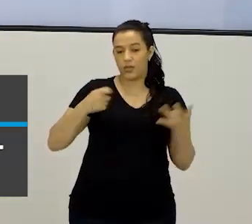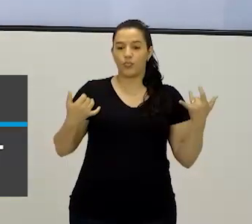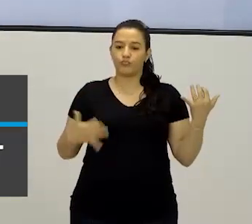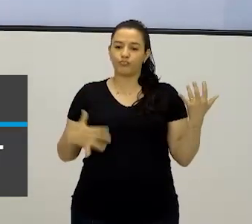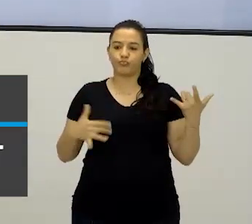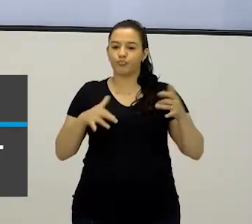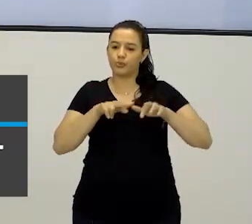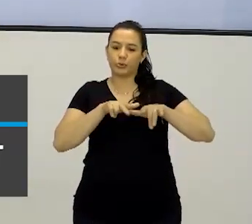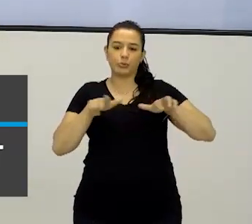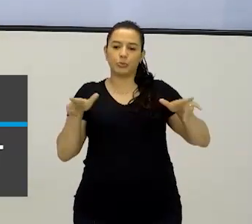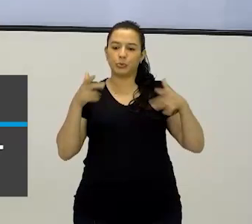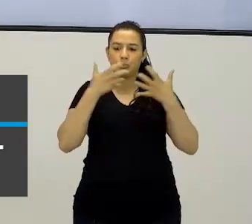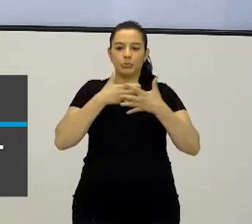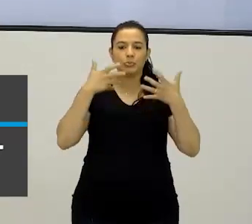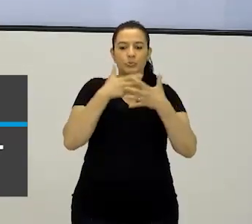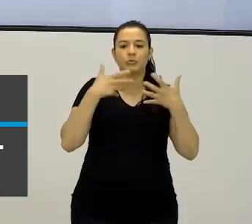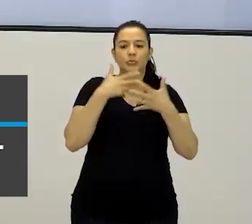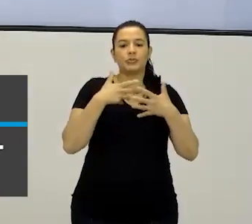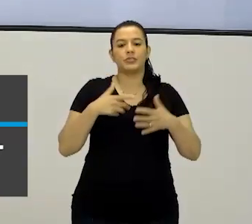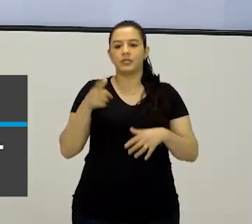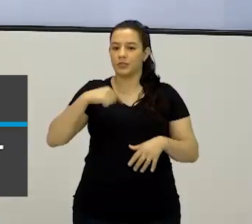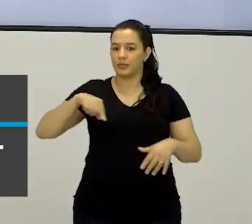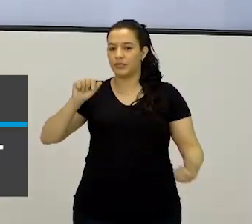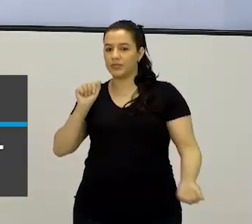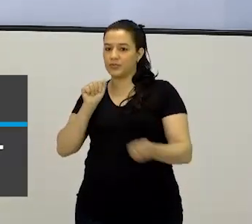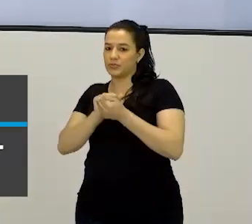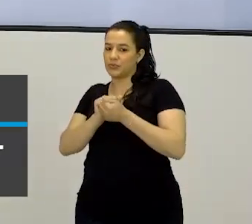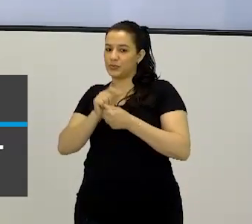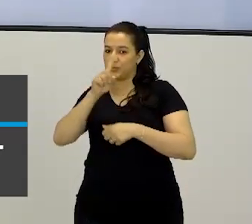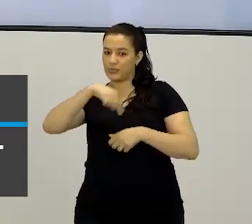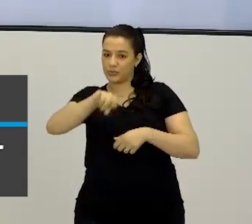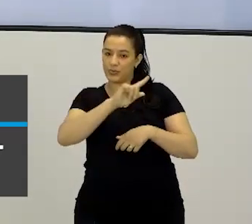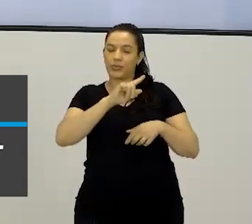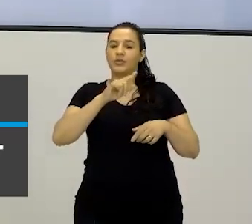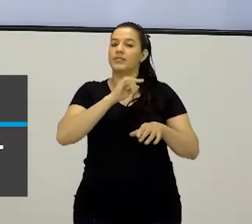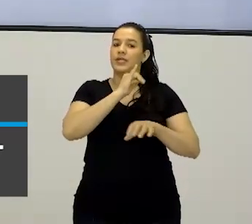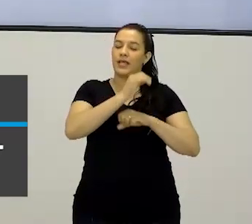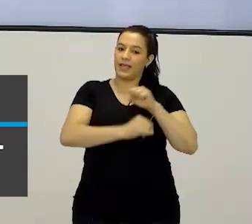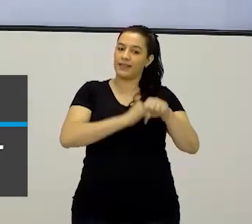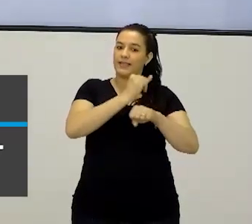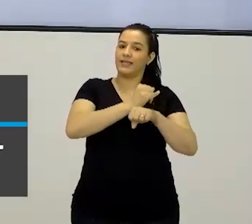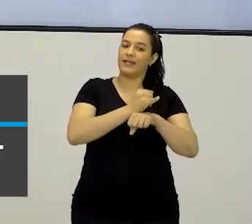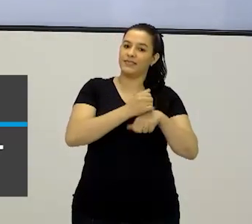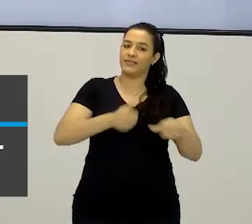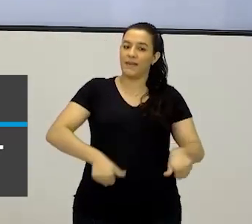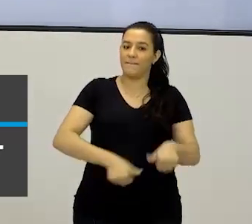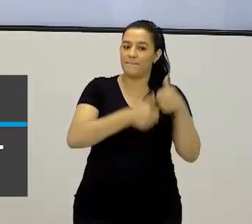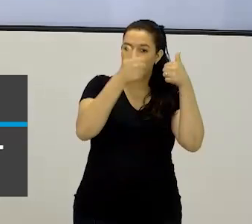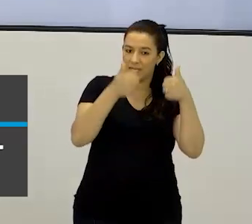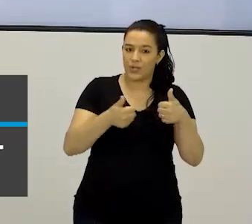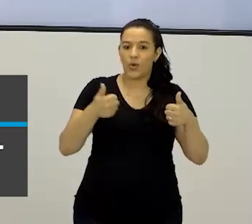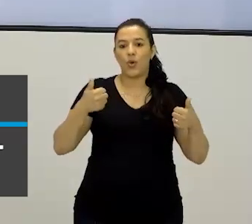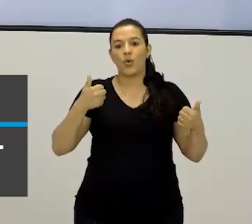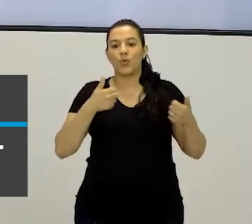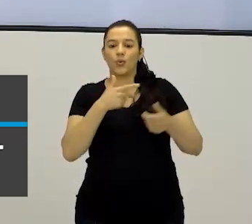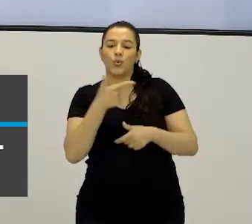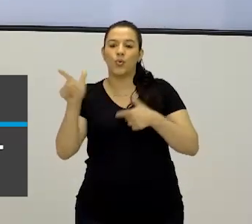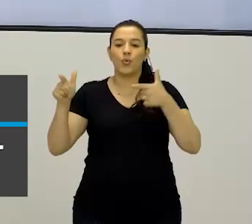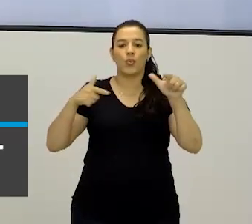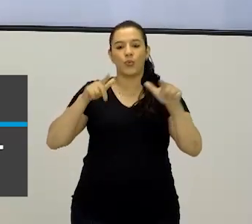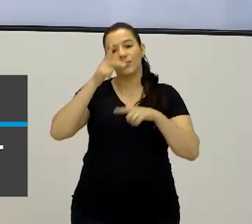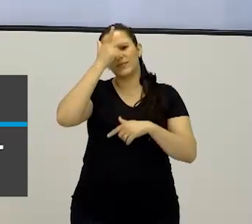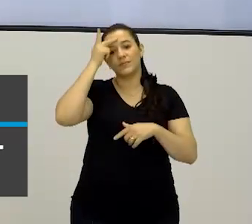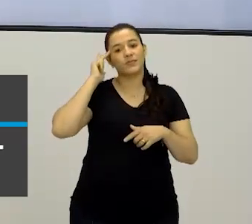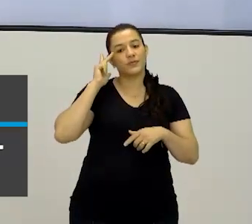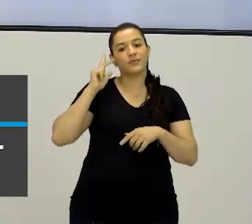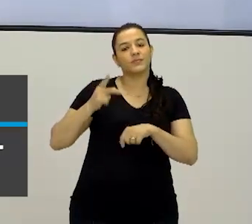instrumento. Então, gente, bora tocar junto. Vamos fazer uma bandinha virtual que a gente vai, que não tem nada melhor do que tocar instrumento com outras pessoas.